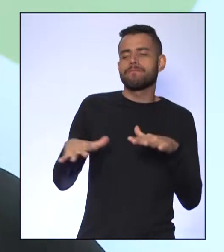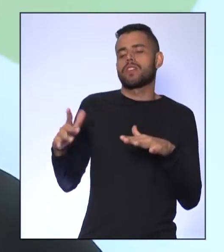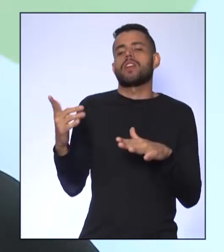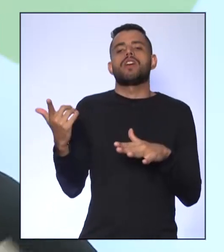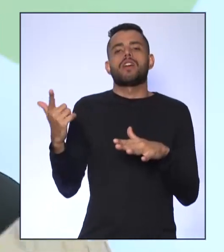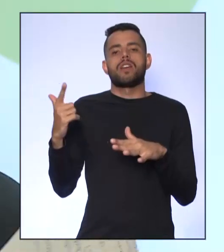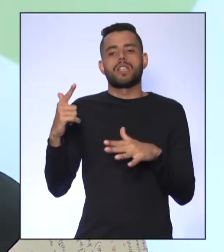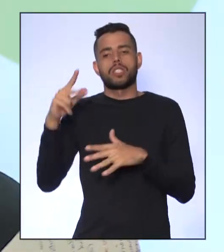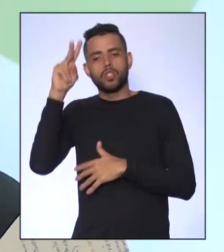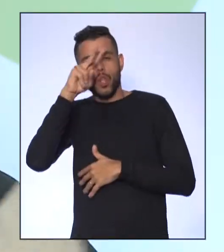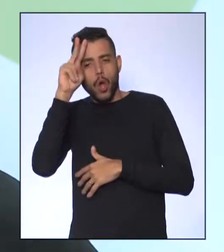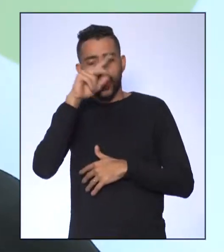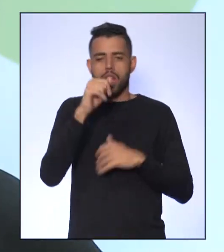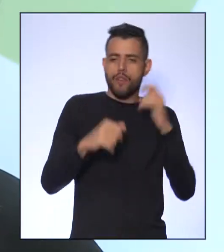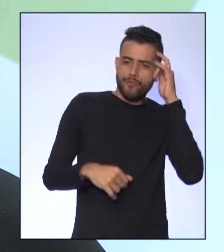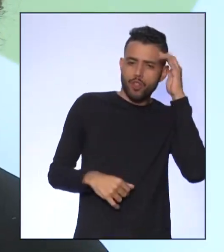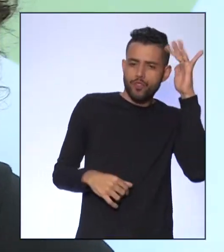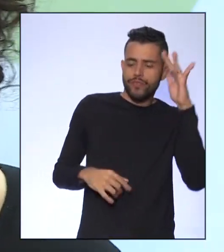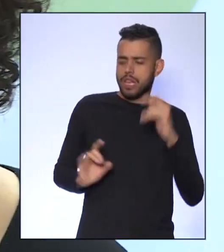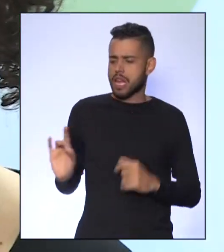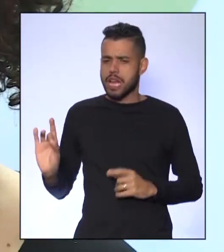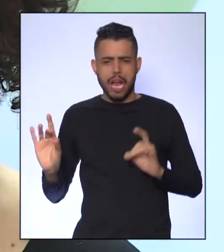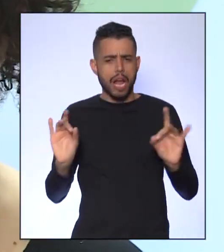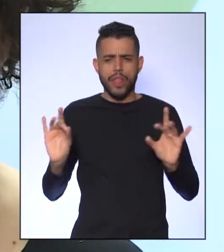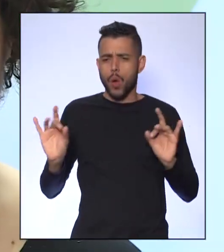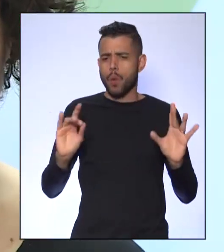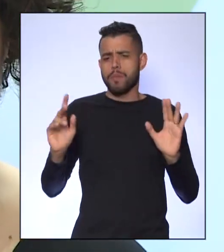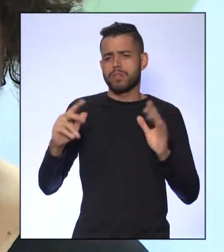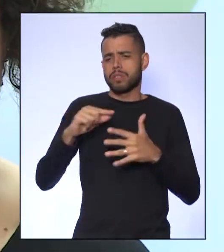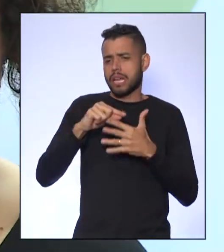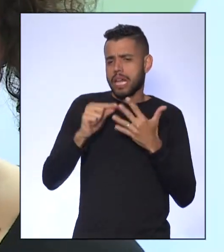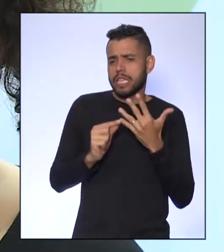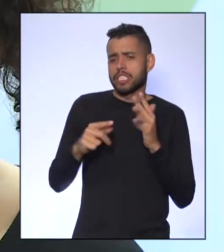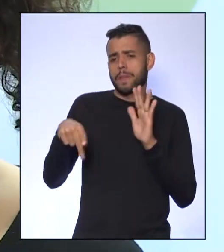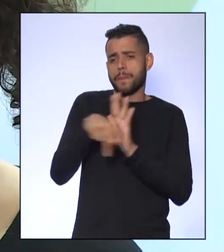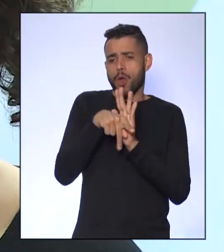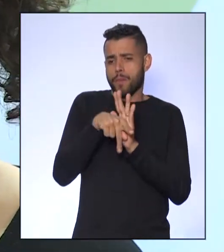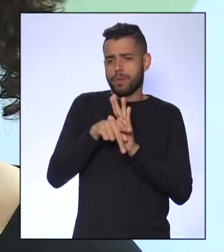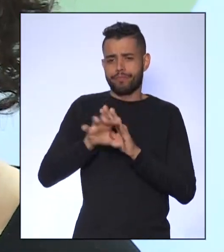suas características, certo?